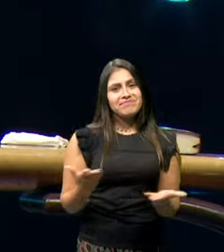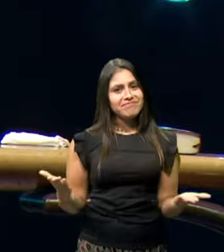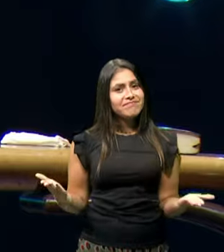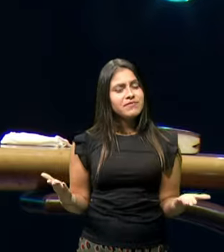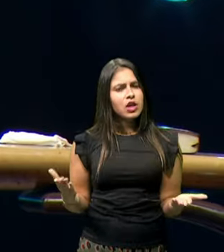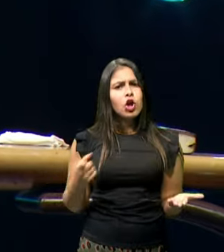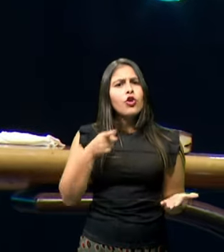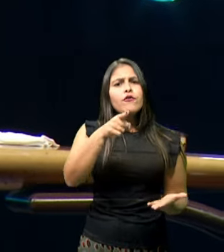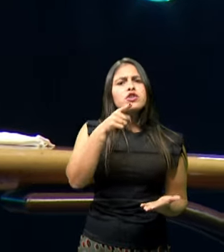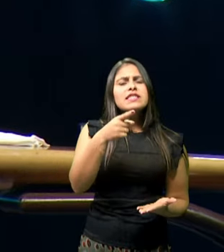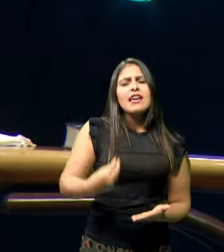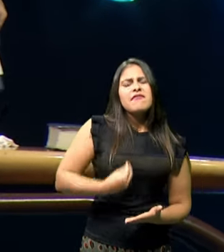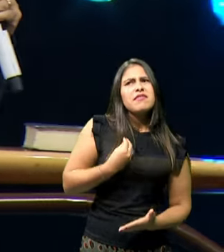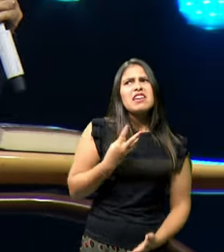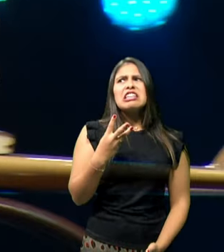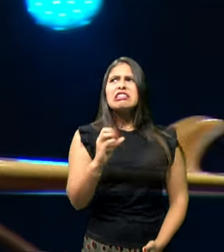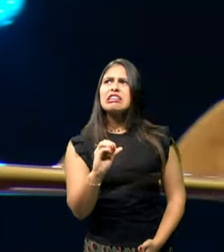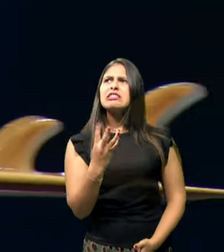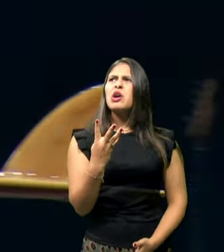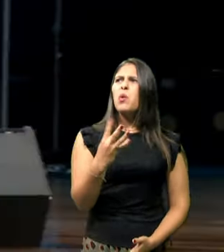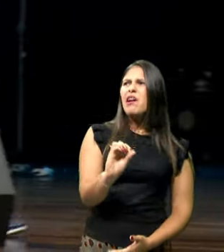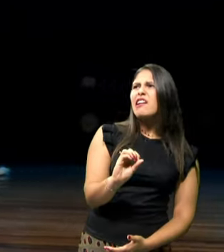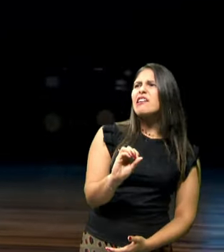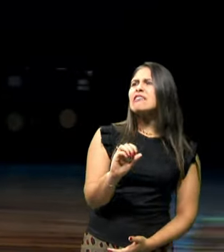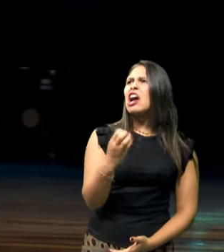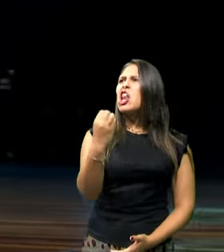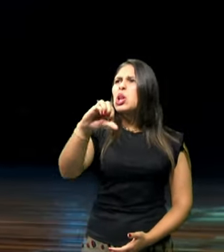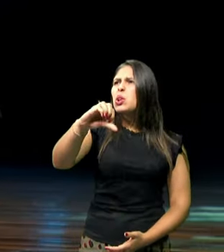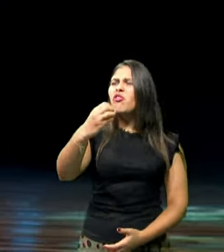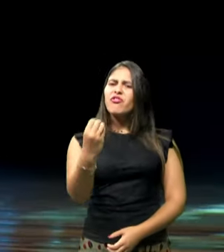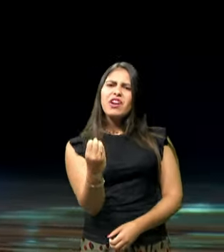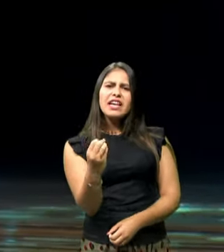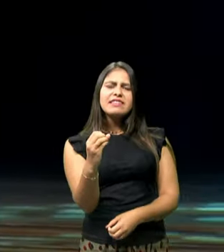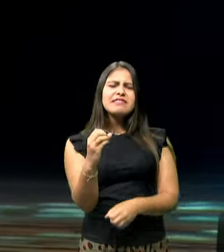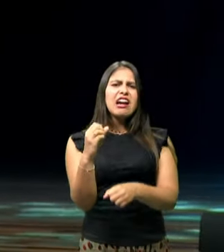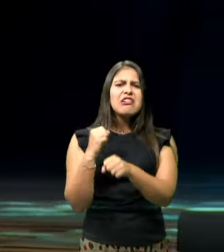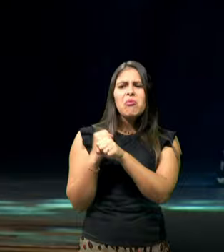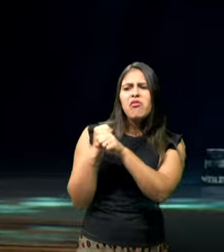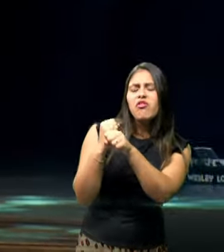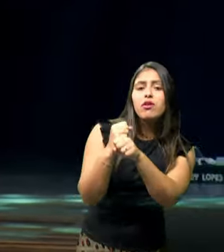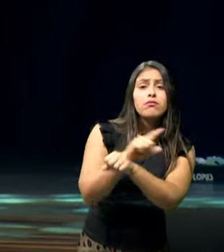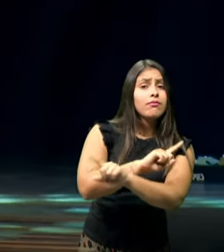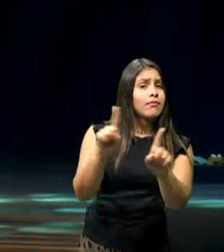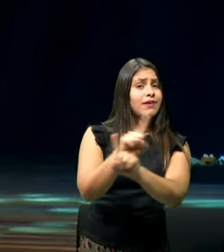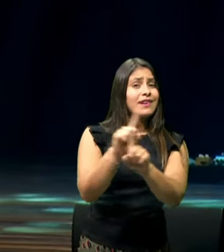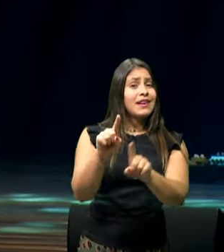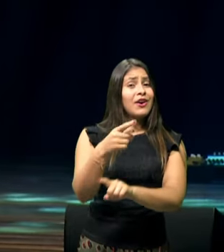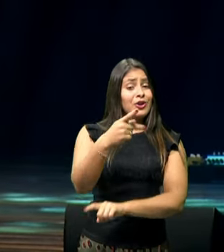Você não foi feito para viver 30, 40, 50, 70, 80, 90 anos. Não, não, não. Você é eterno. E aqui nessa